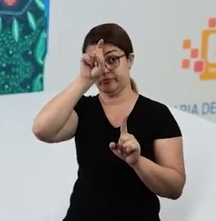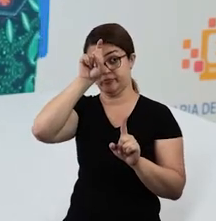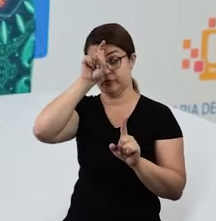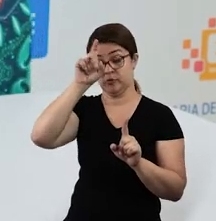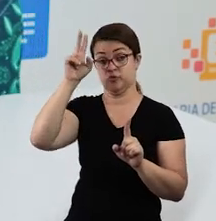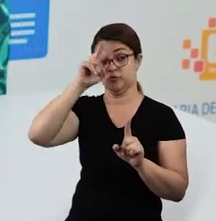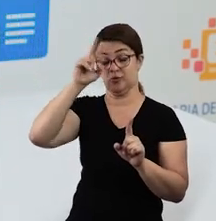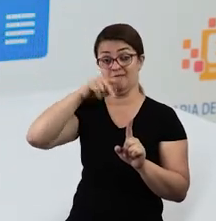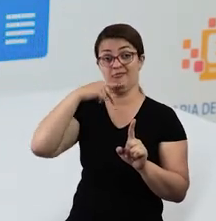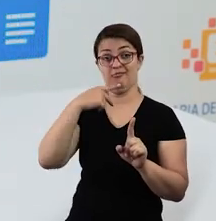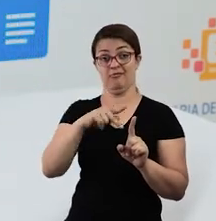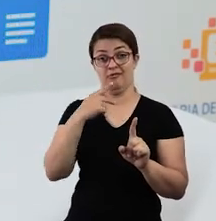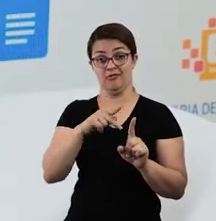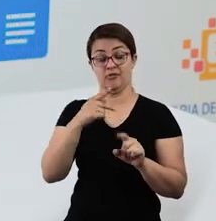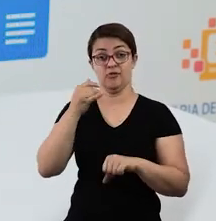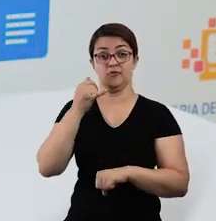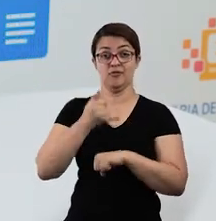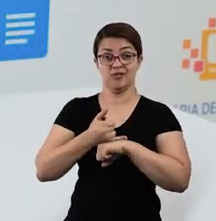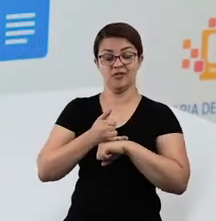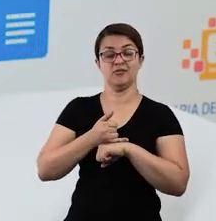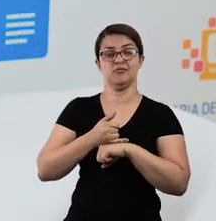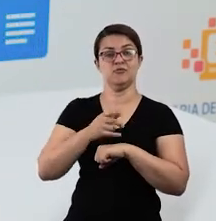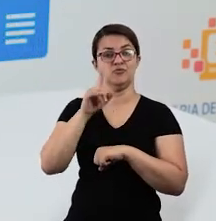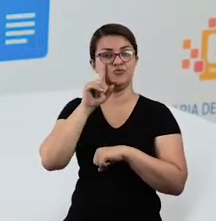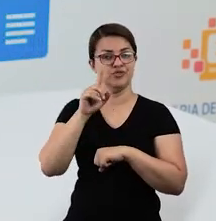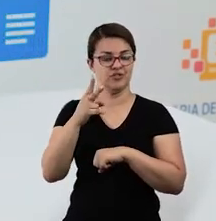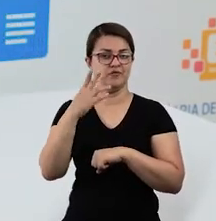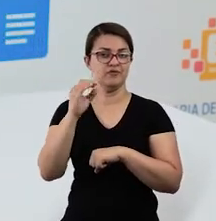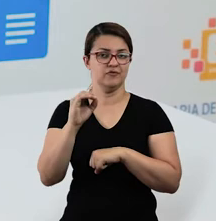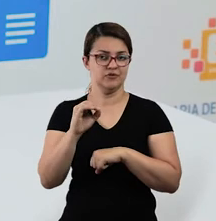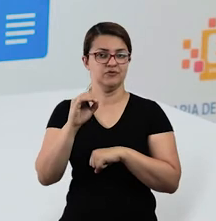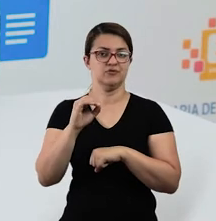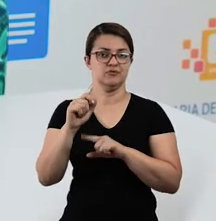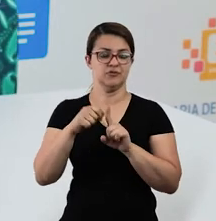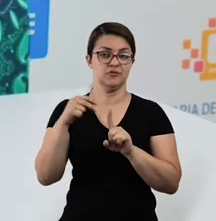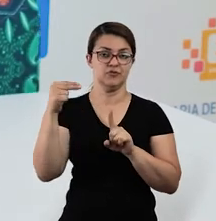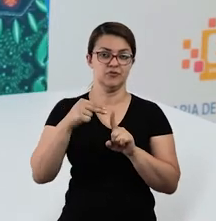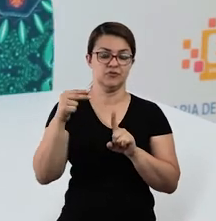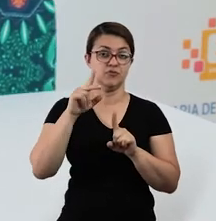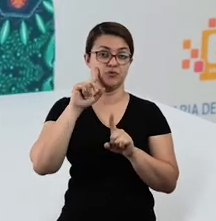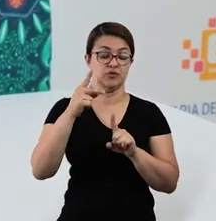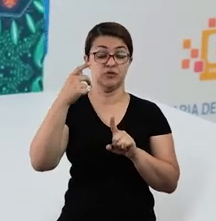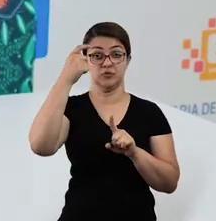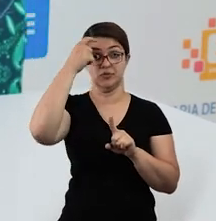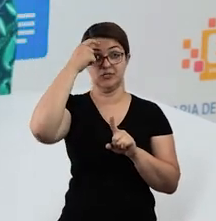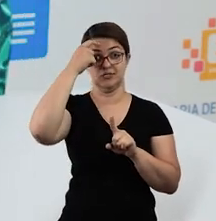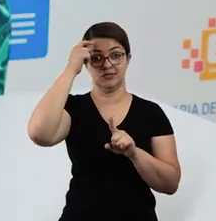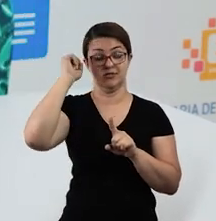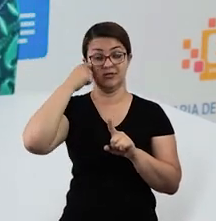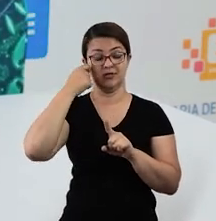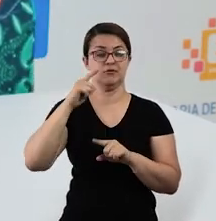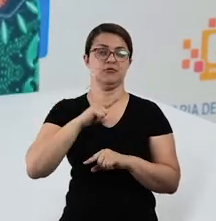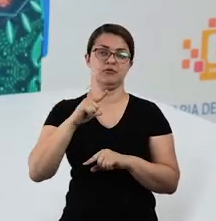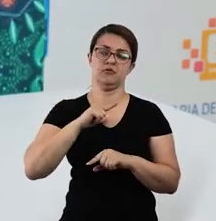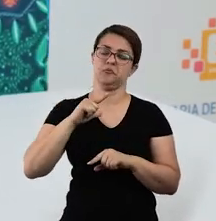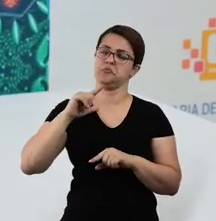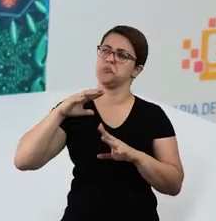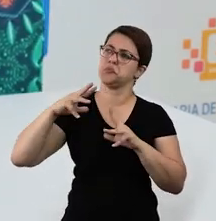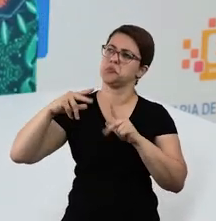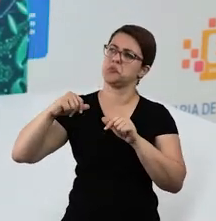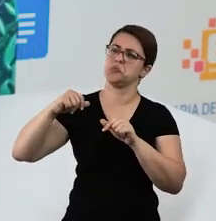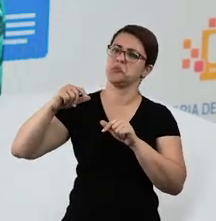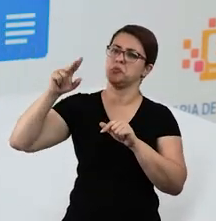dos Palmares, que é por causa dele que dia 20 de novembro foi considerado o Dia da Consciência Negra. Tem toda uma história, tá?